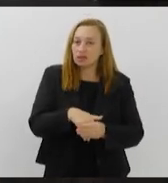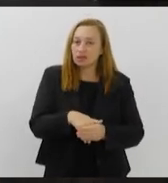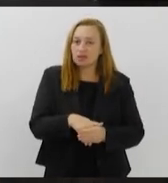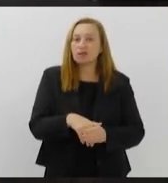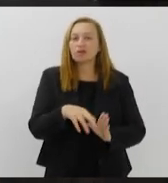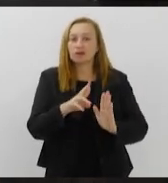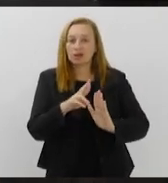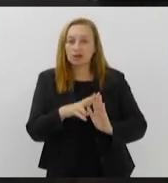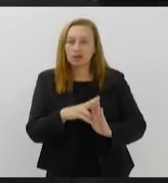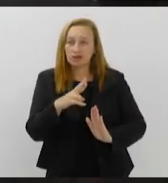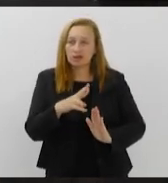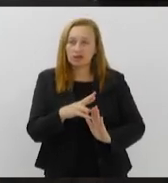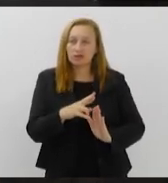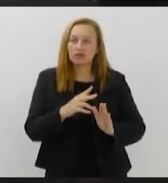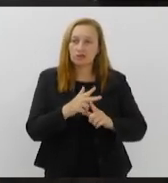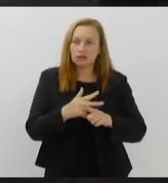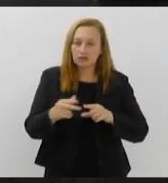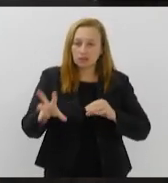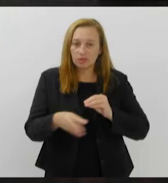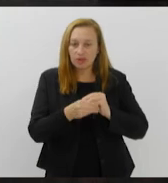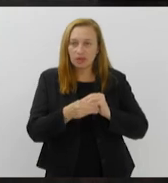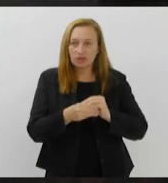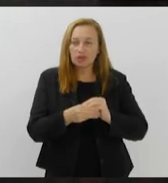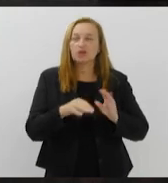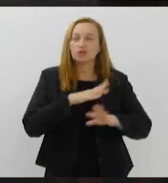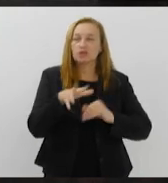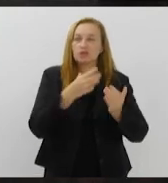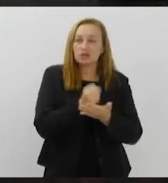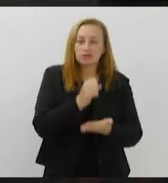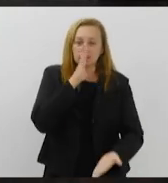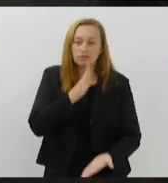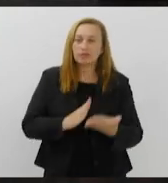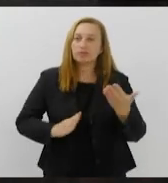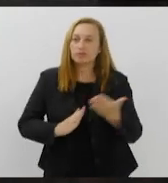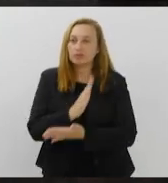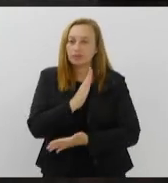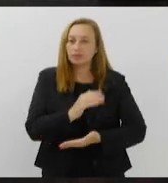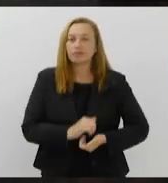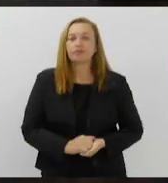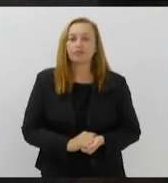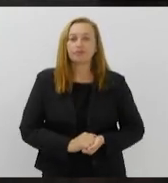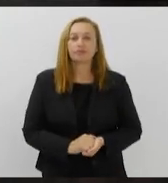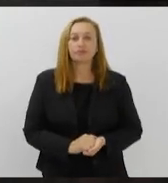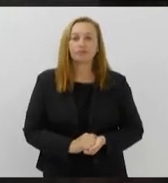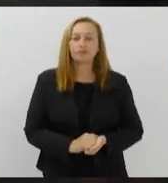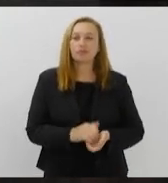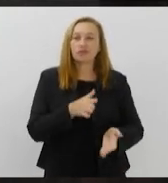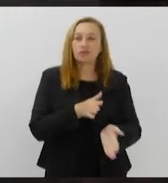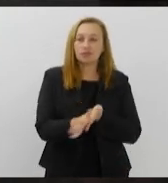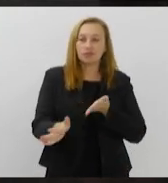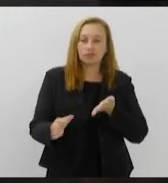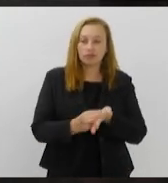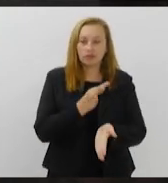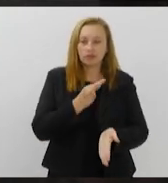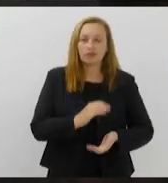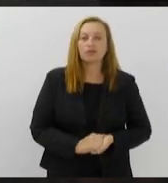redação do vencido, assim emendada. Senhores que aprovam, permaneçam como estão. Aprovado. Vai